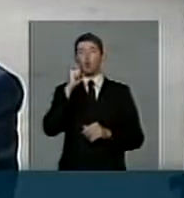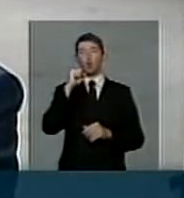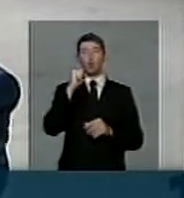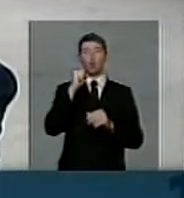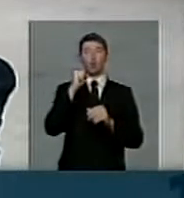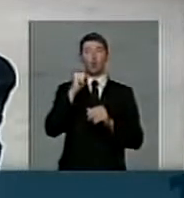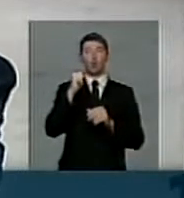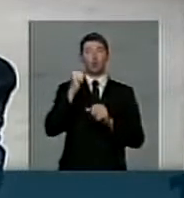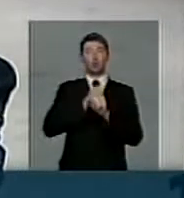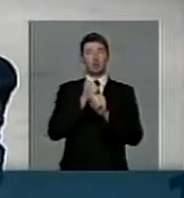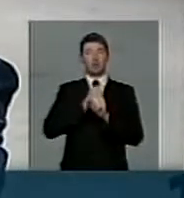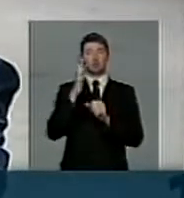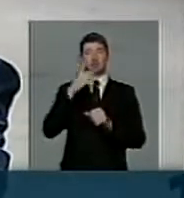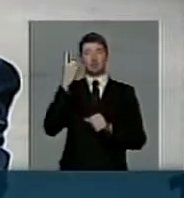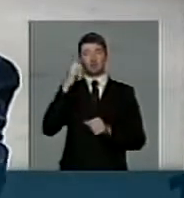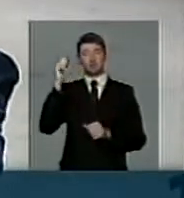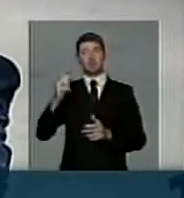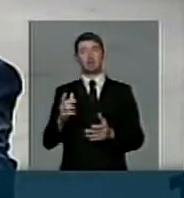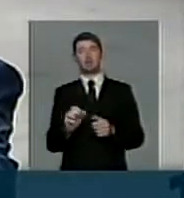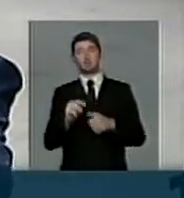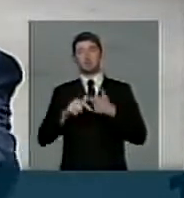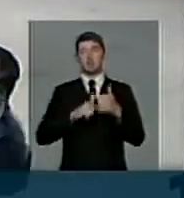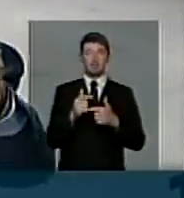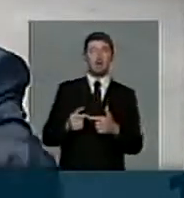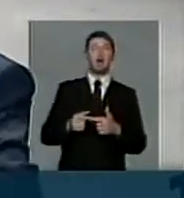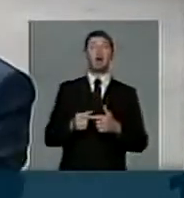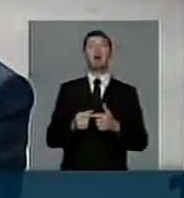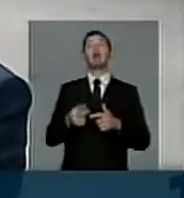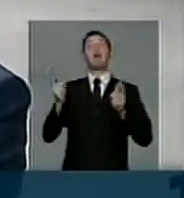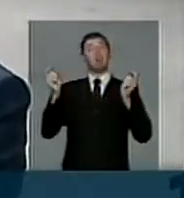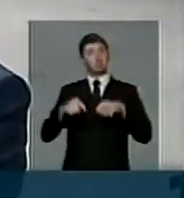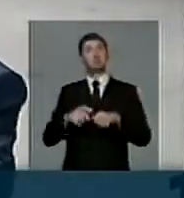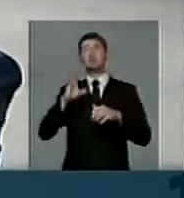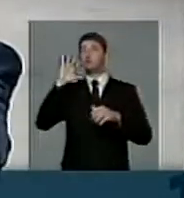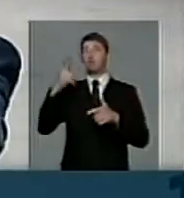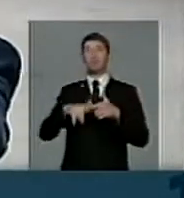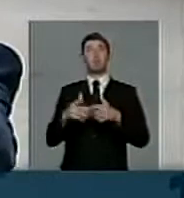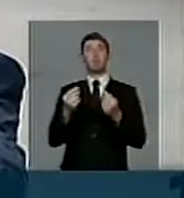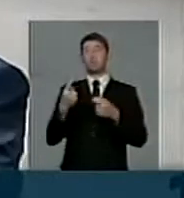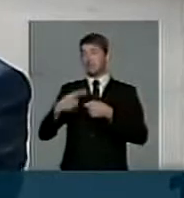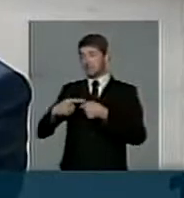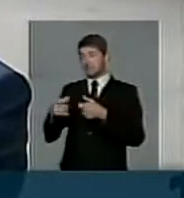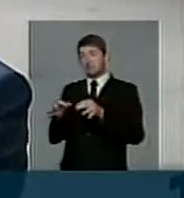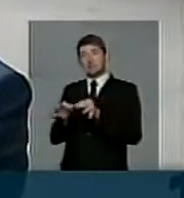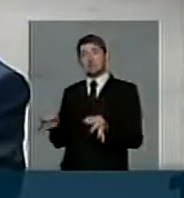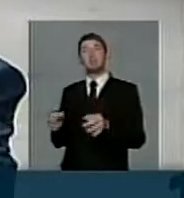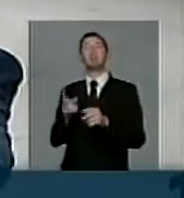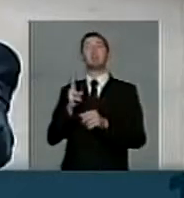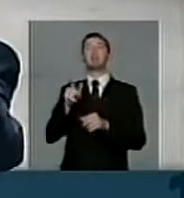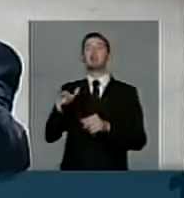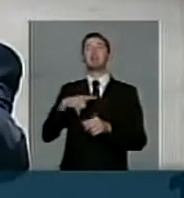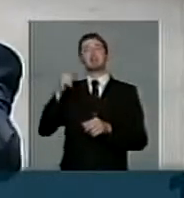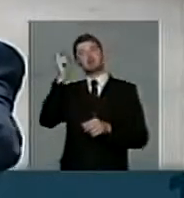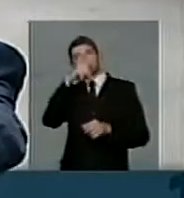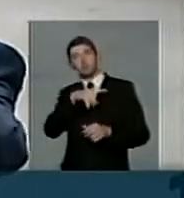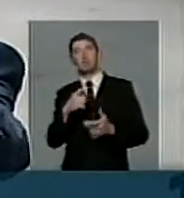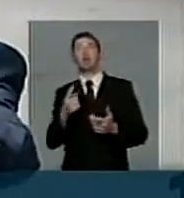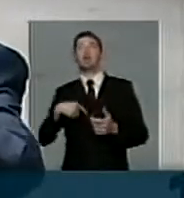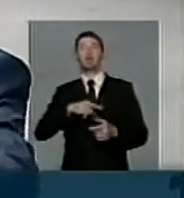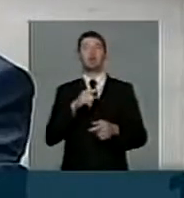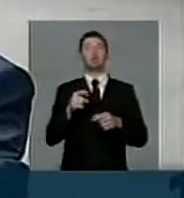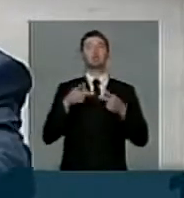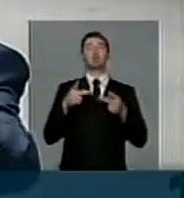forma imparcial, isenta, não sou do vosso partido, assinar os 2 mandatos, os quase